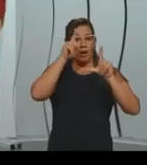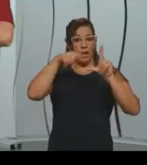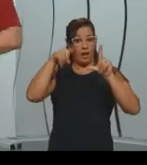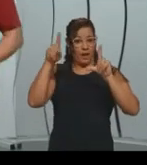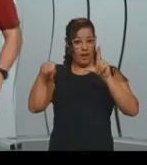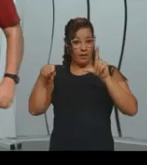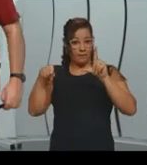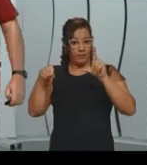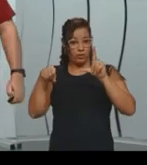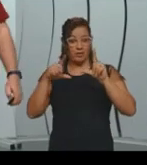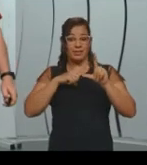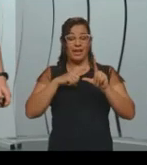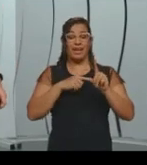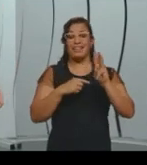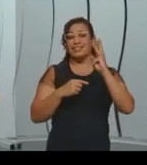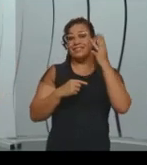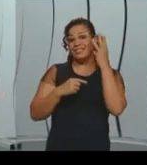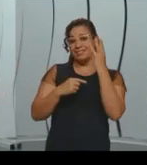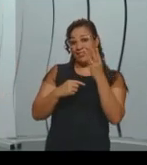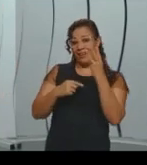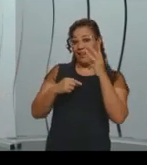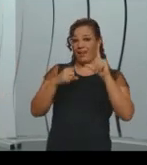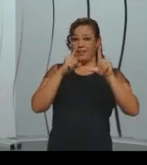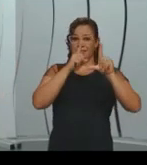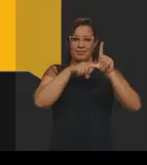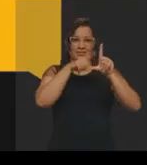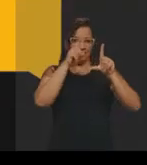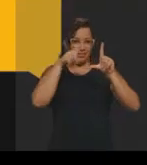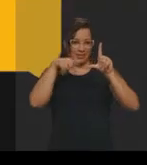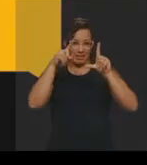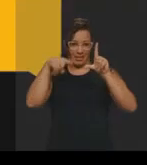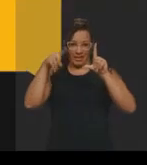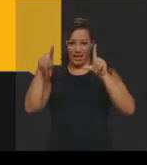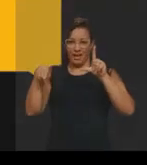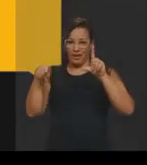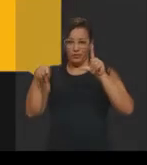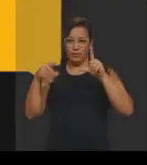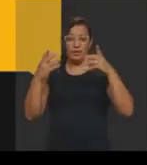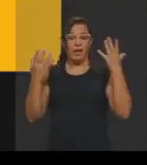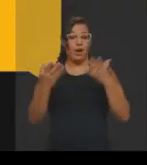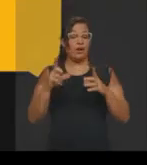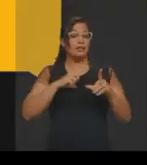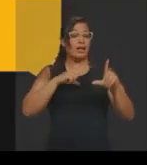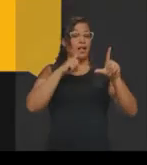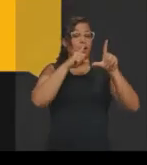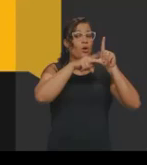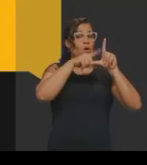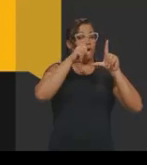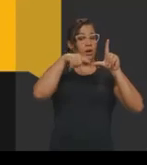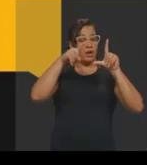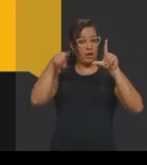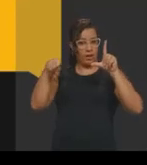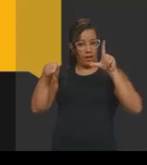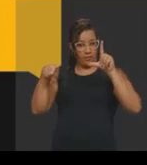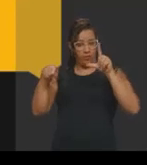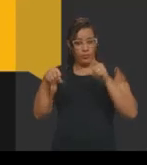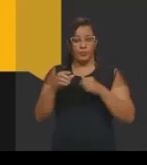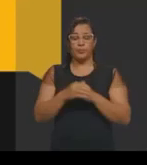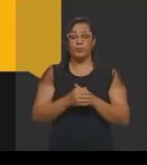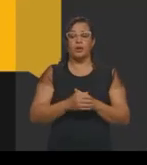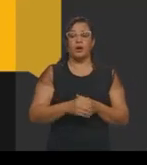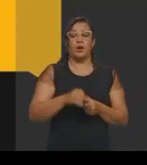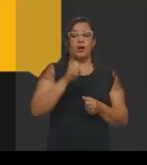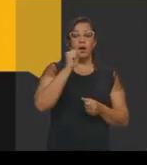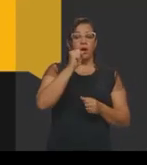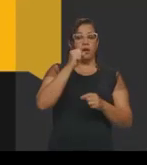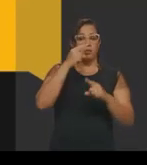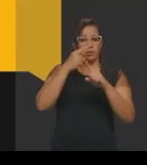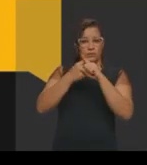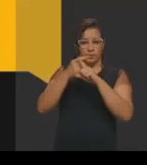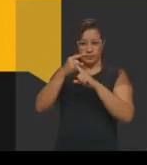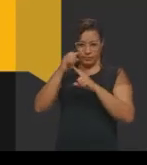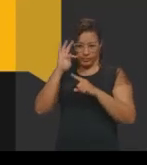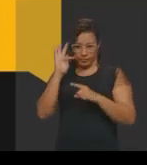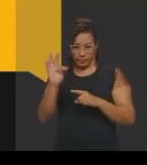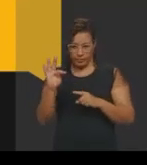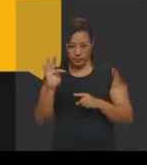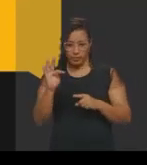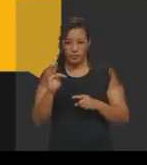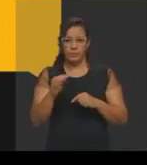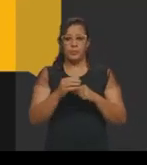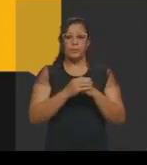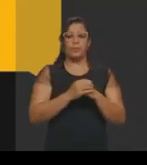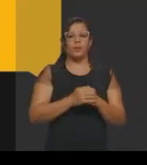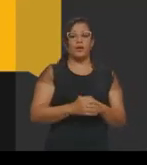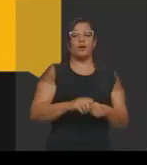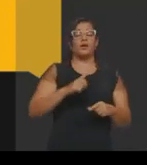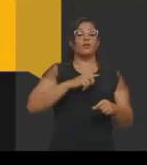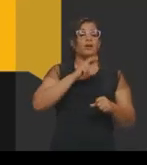ter 3 gráficos, né? Porque agora eu vou ter o gráfico posição versus tempo, o gráfico velocidade versus